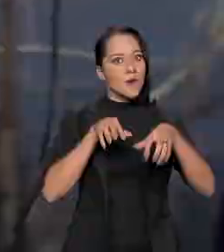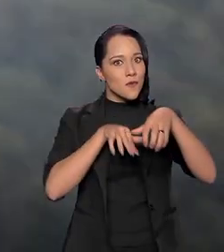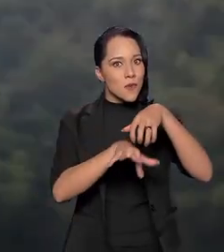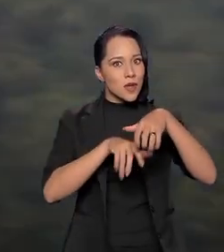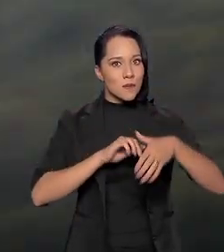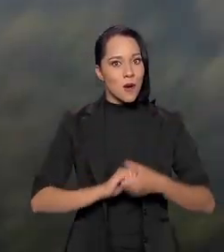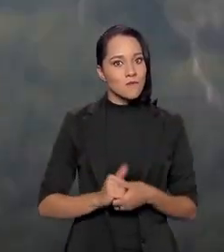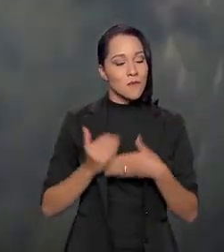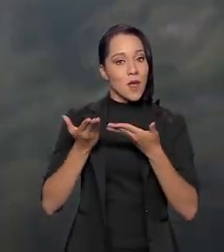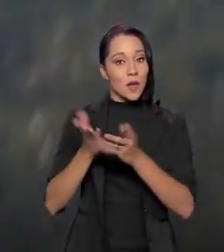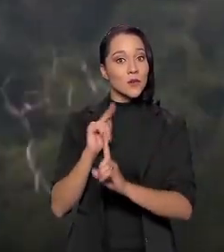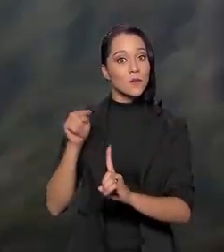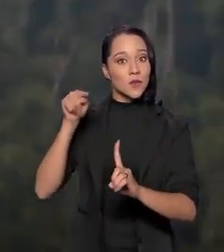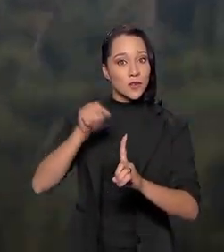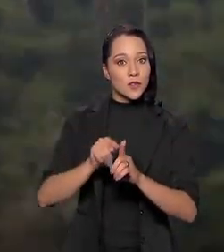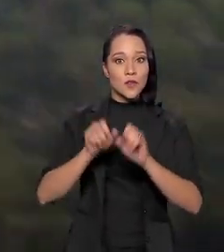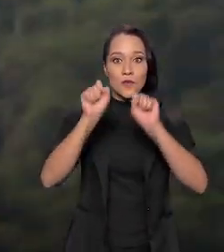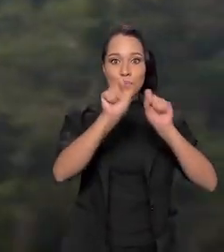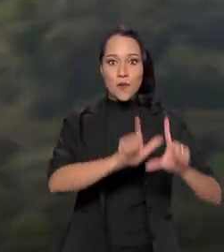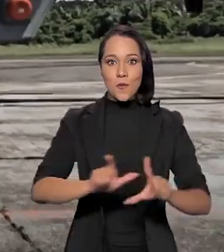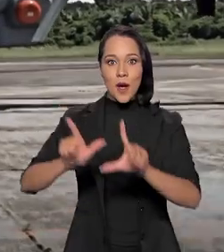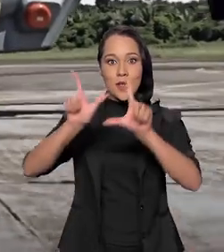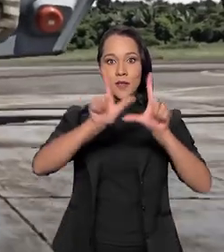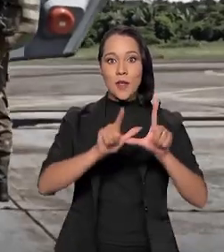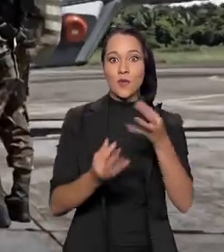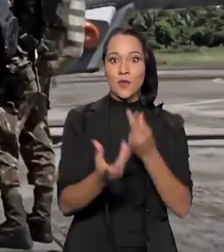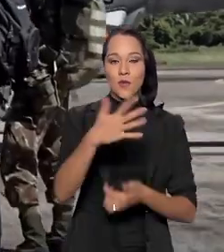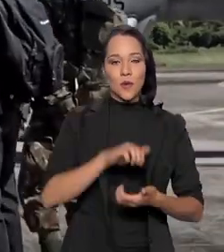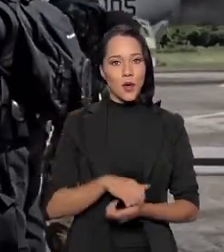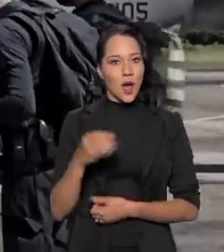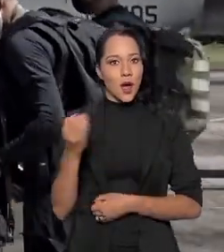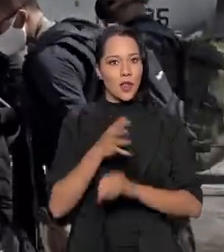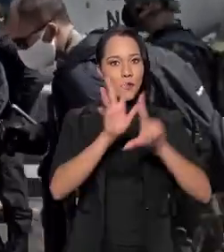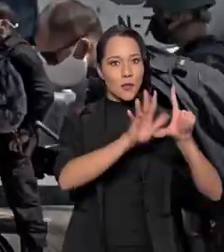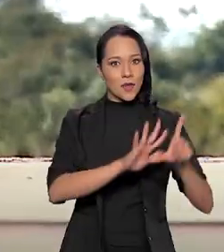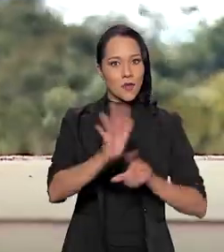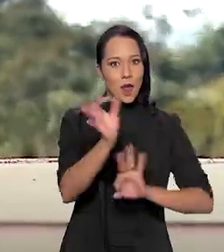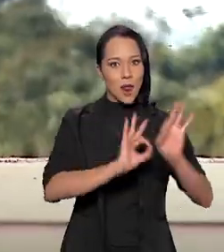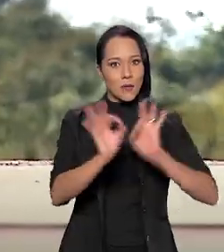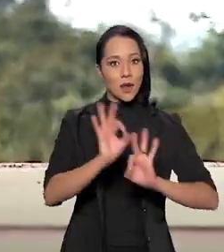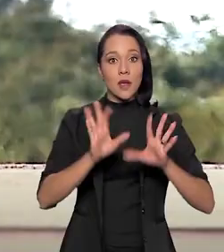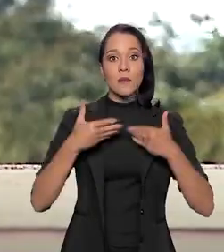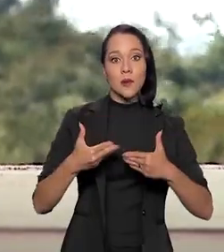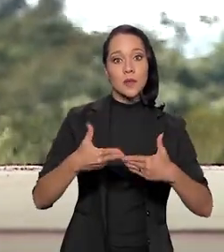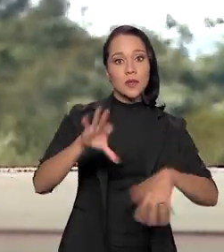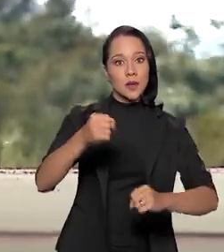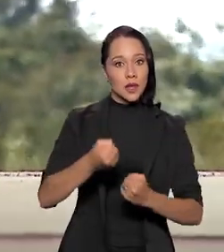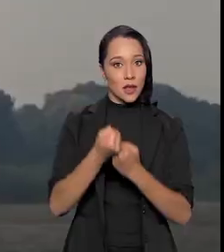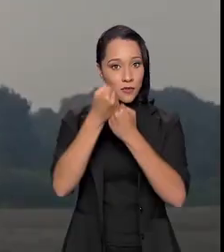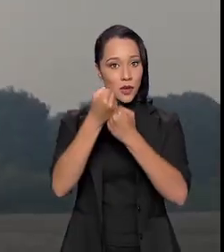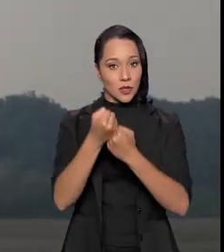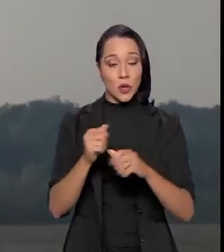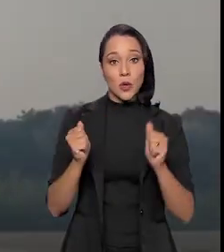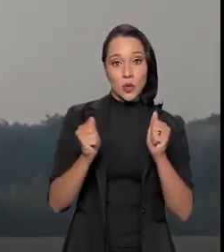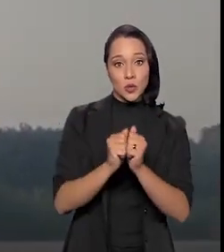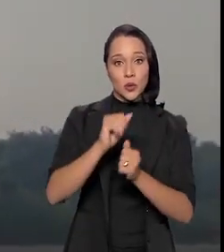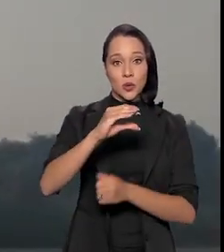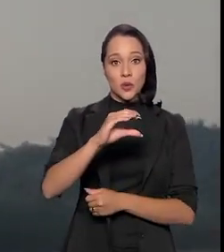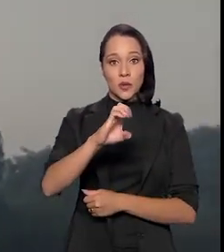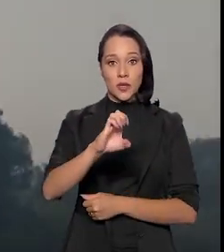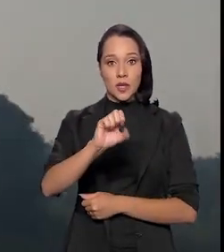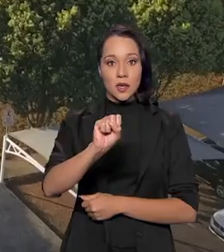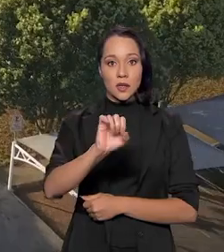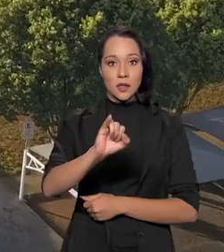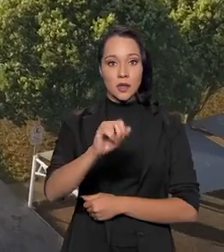e do Pantanal Esse é o objetivo do painel do fogo a nova plataforma desenvolvida pelo Ministério da Defesa